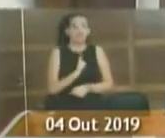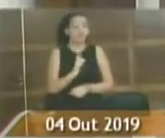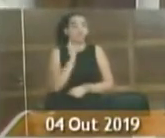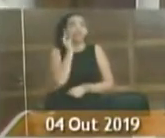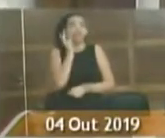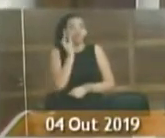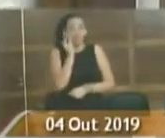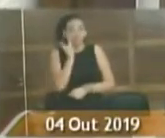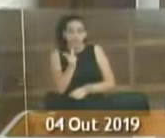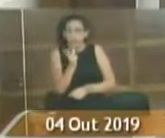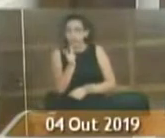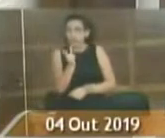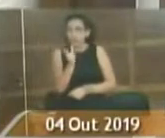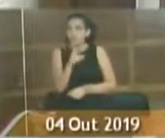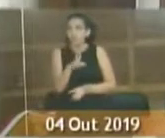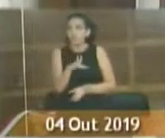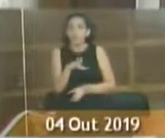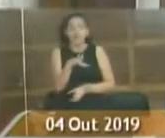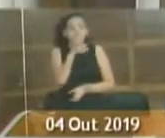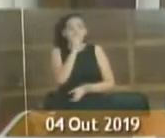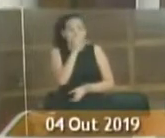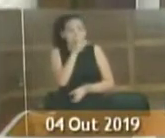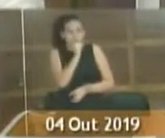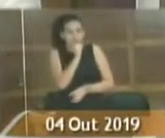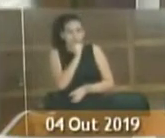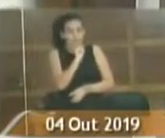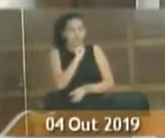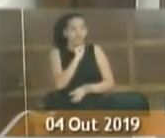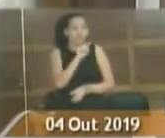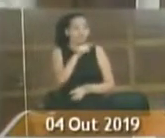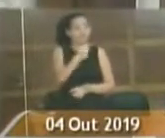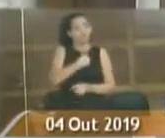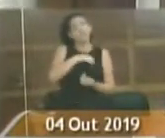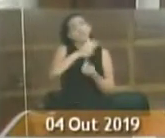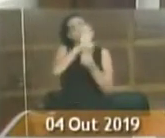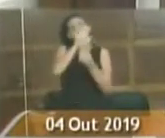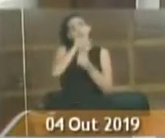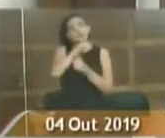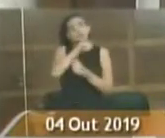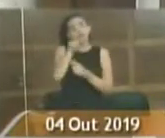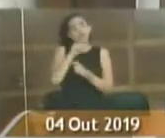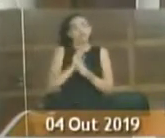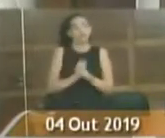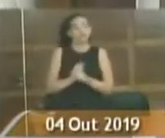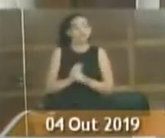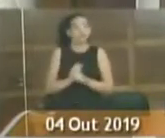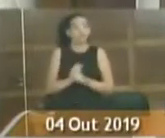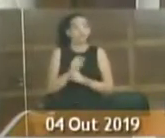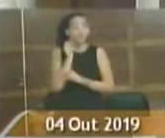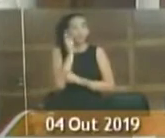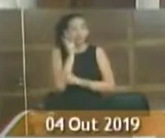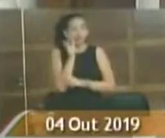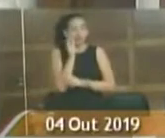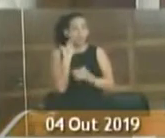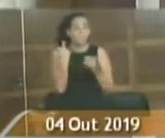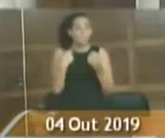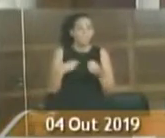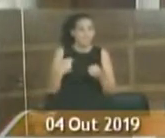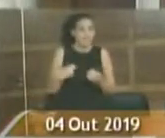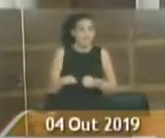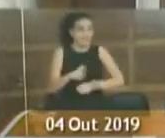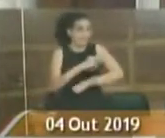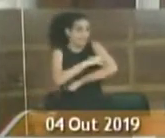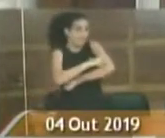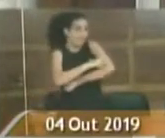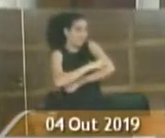gatinhos, a gente pega eles no sábado para a gente tratar. Depois a tia vai mostrar algumas coisinhas aqui para vocês. Esse gato, ele precisa te